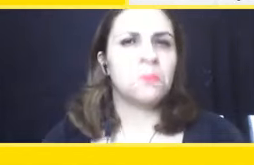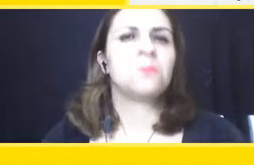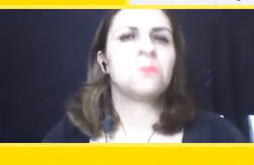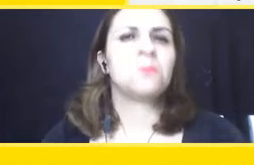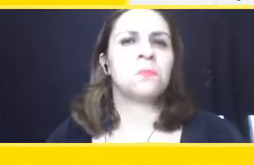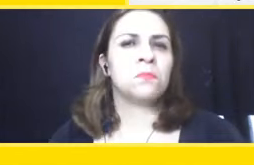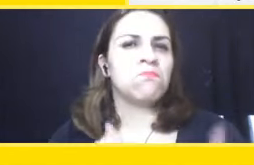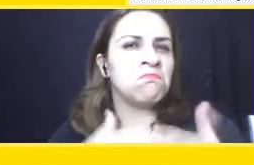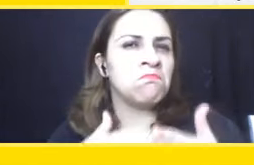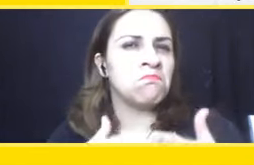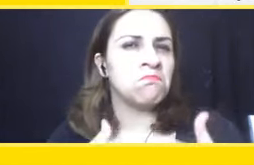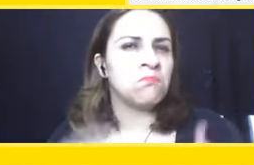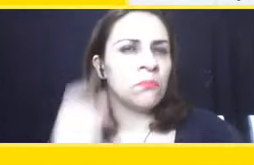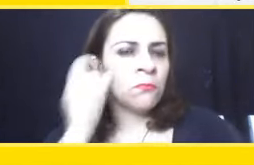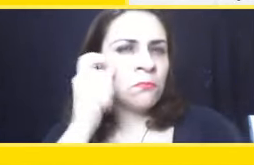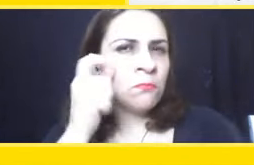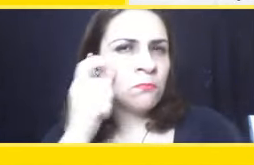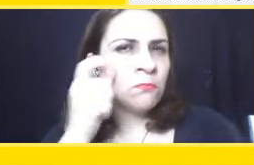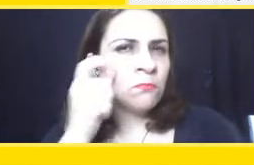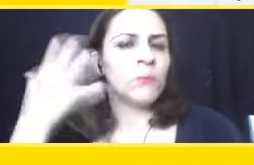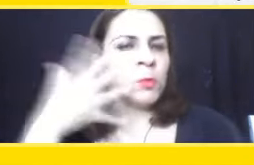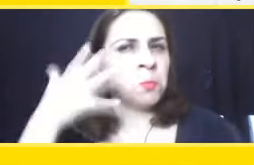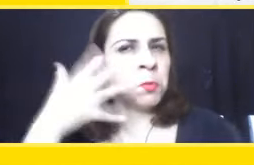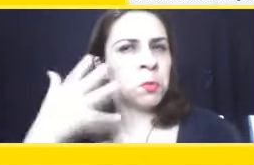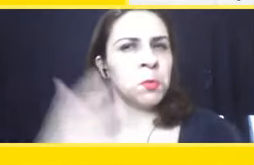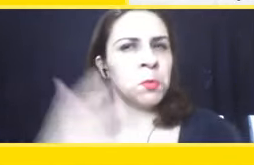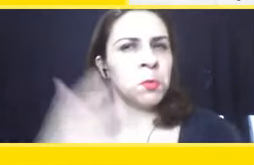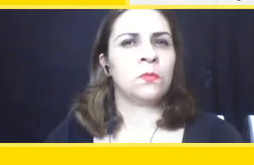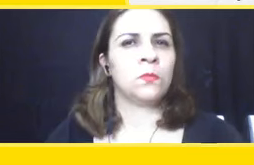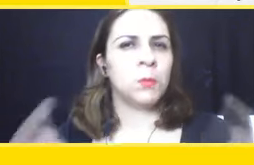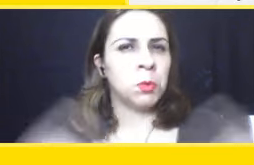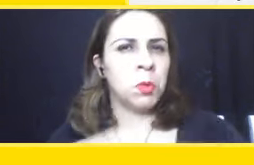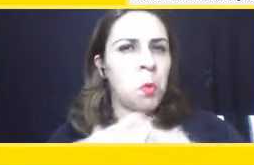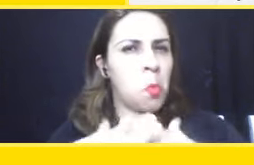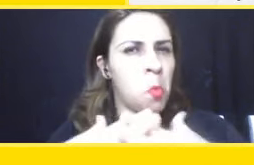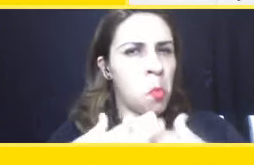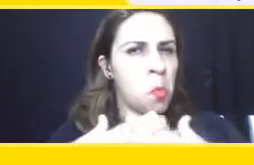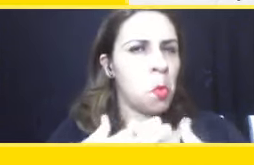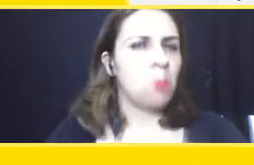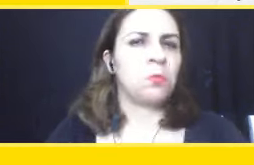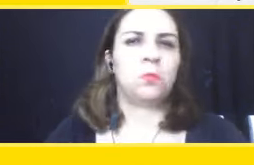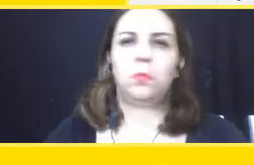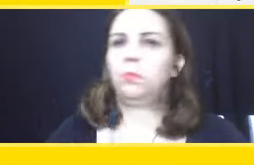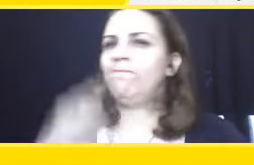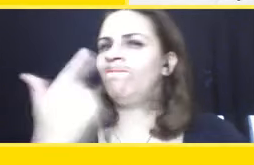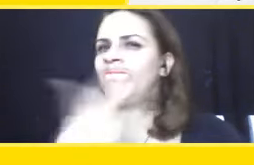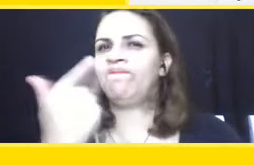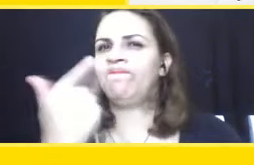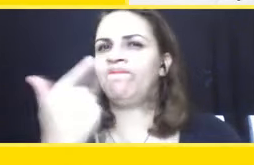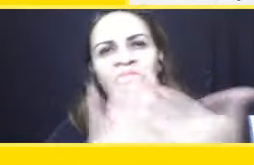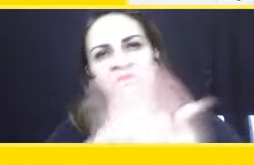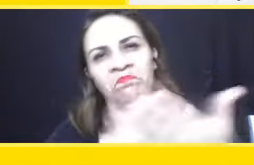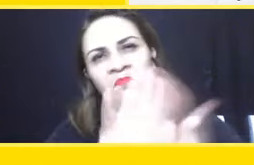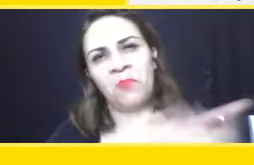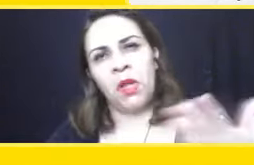com objetivos políticos, somente políticos. Não há nenhum